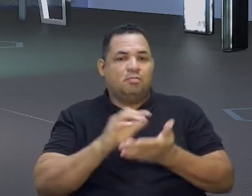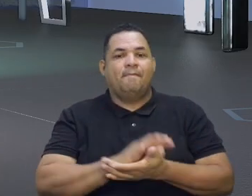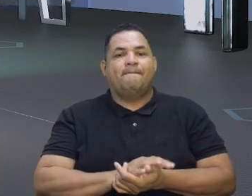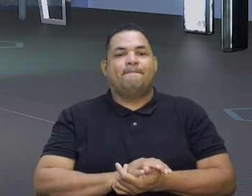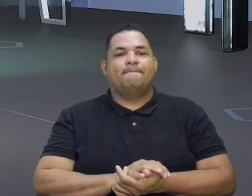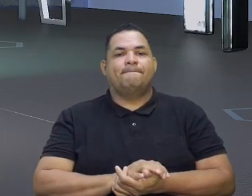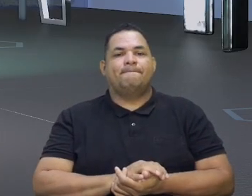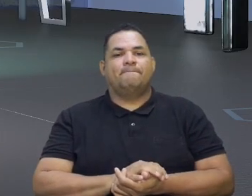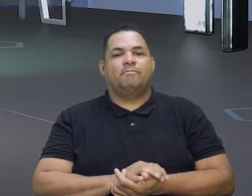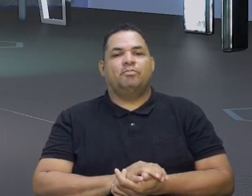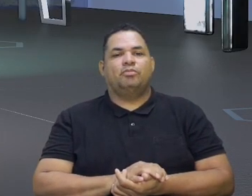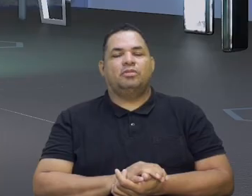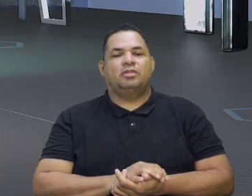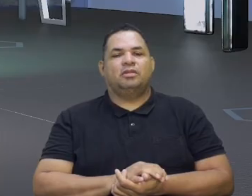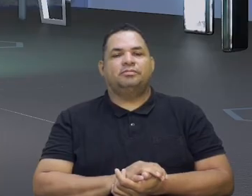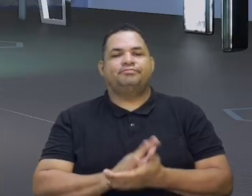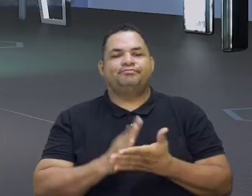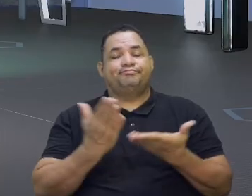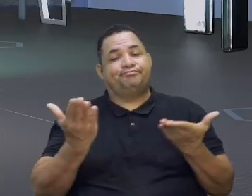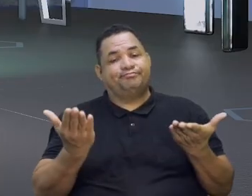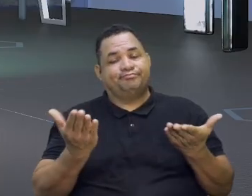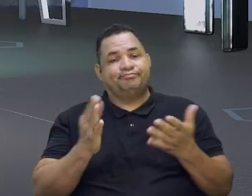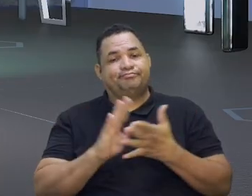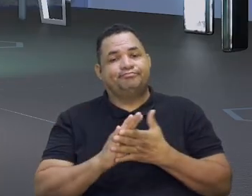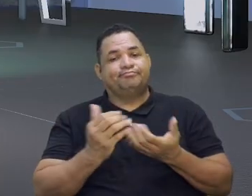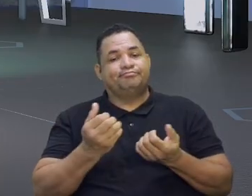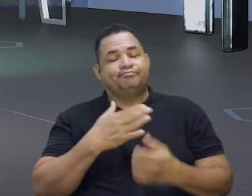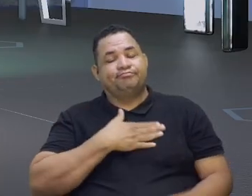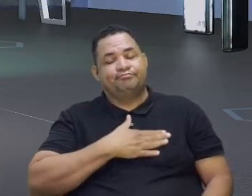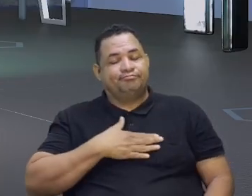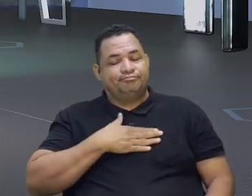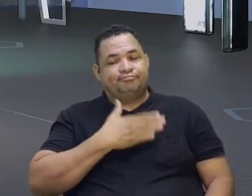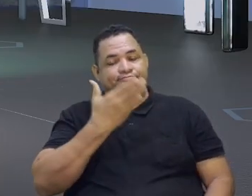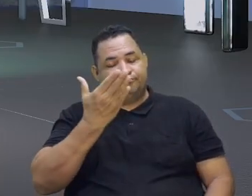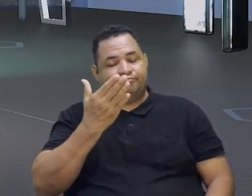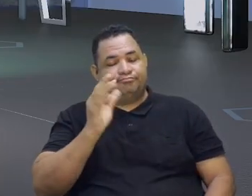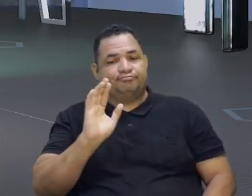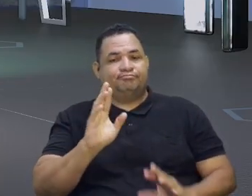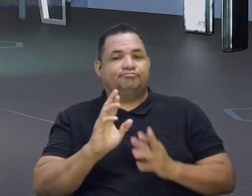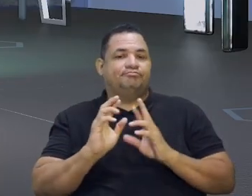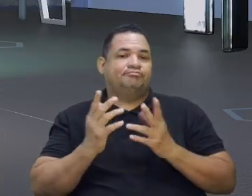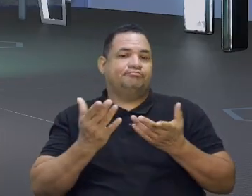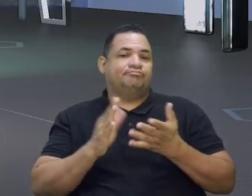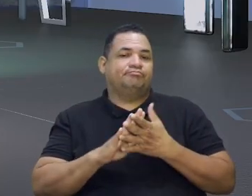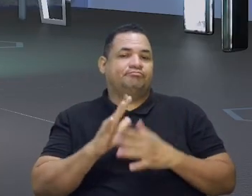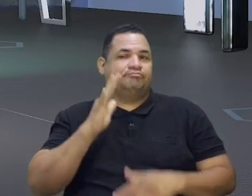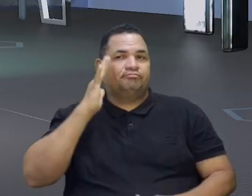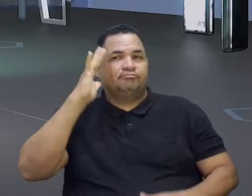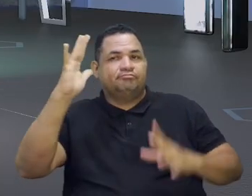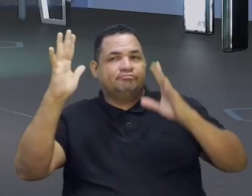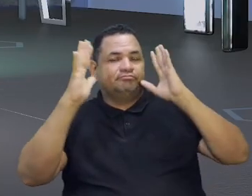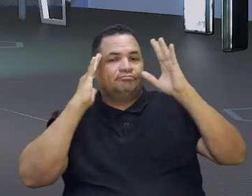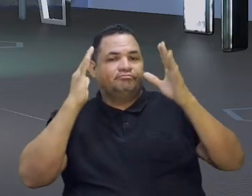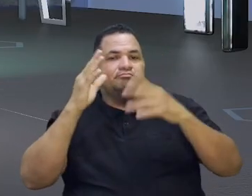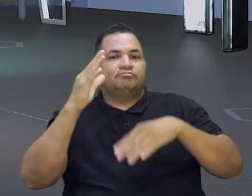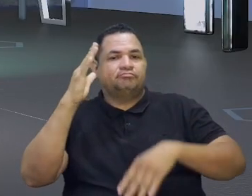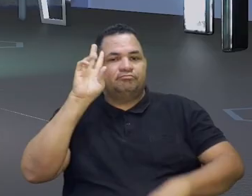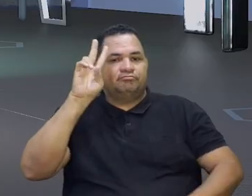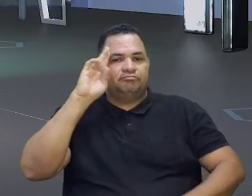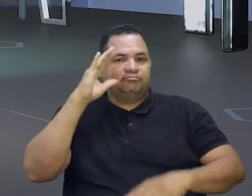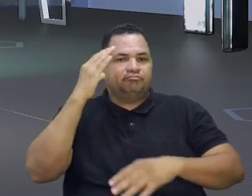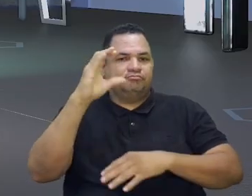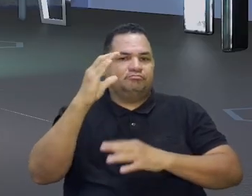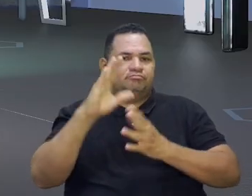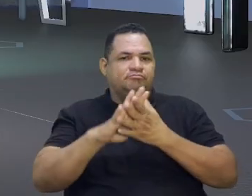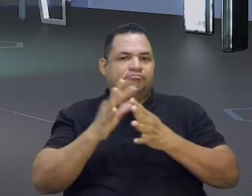ali com carga. No mais, galerinha, espero que vocês tenham gostado dessa nossa viagem na história da ciência e que